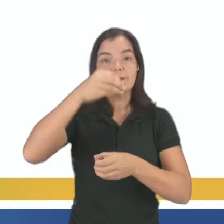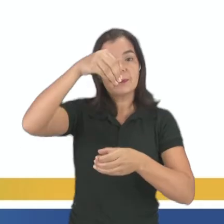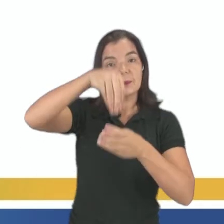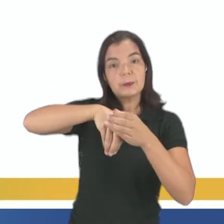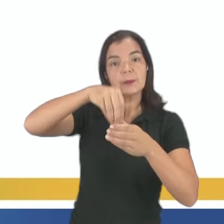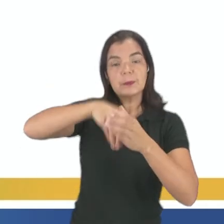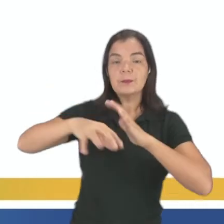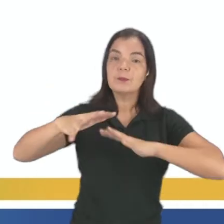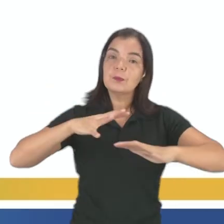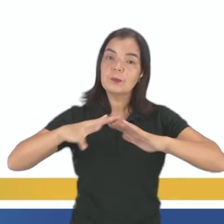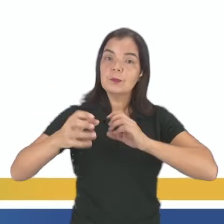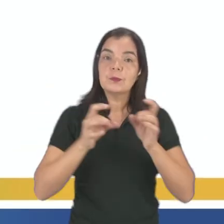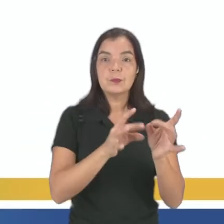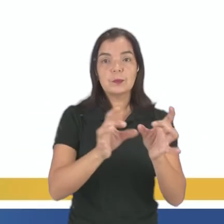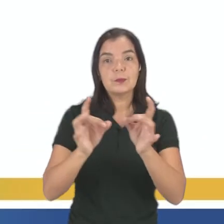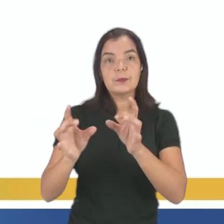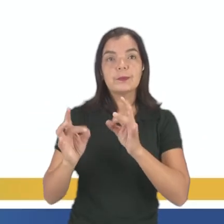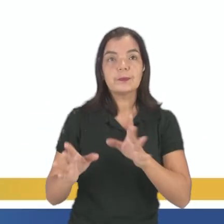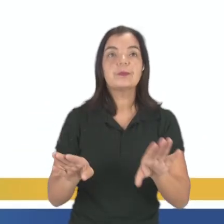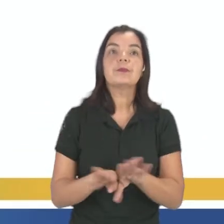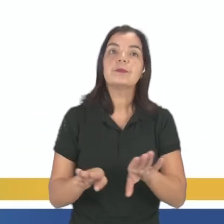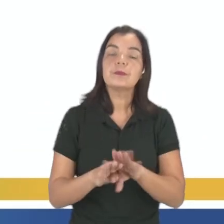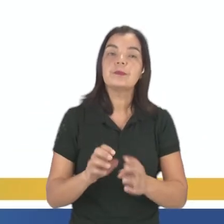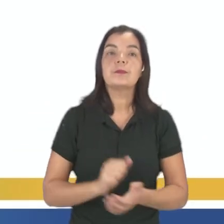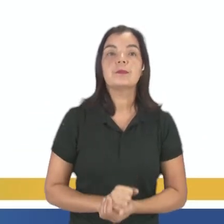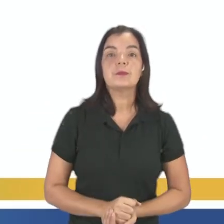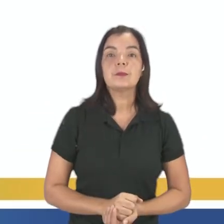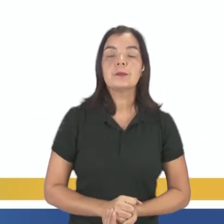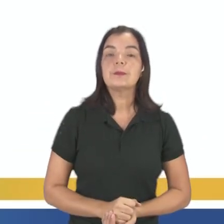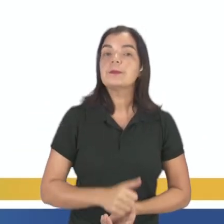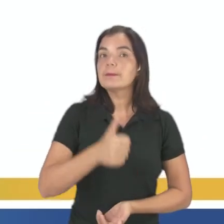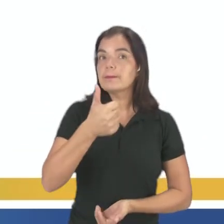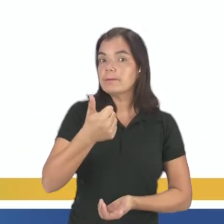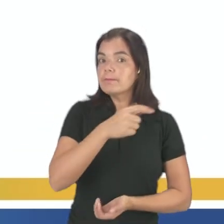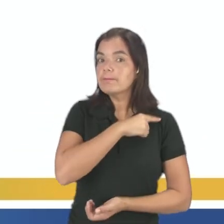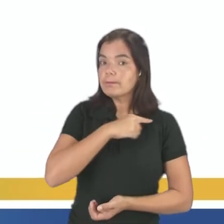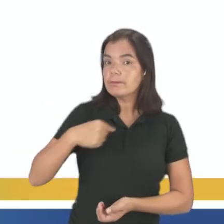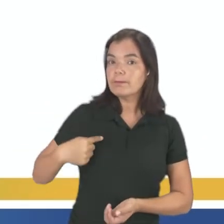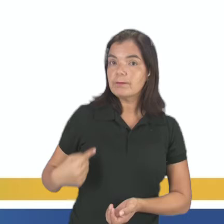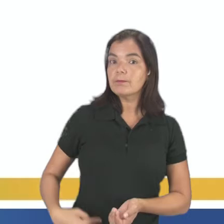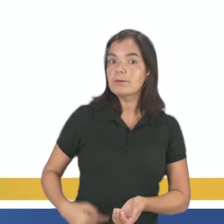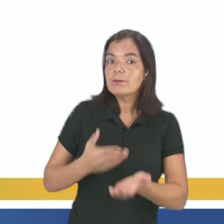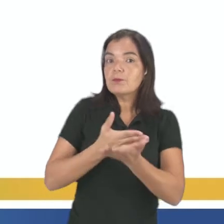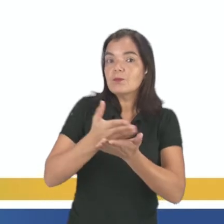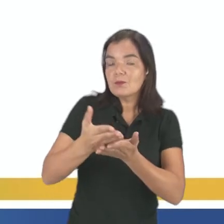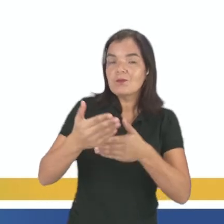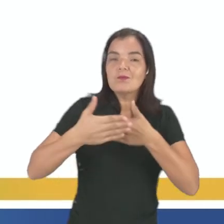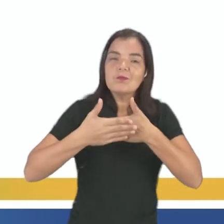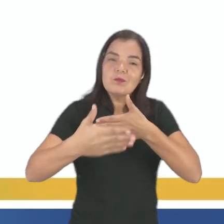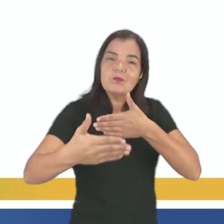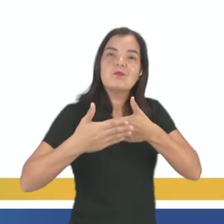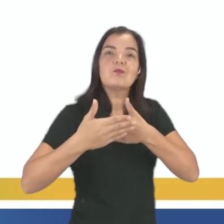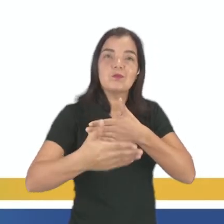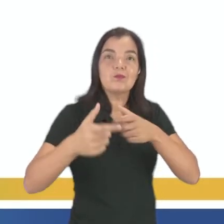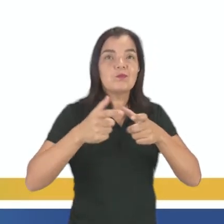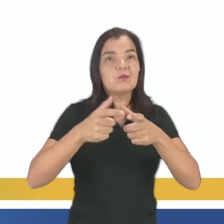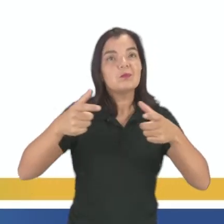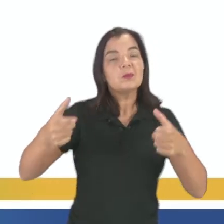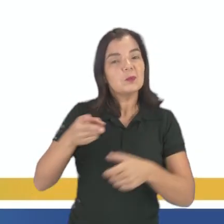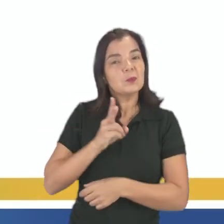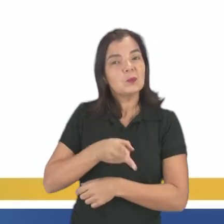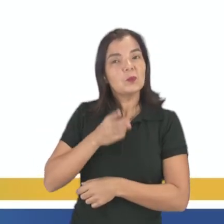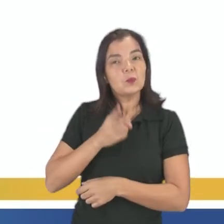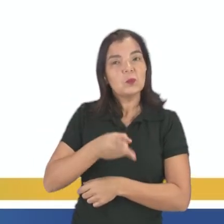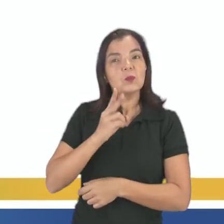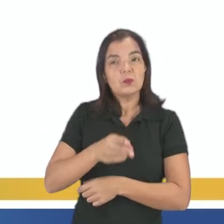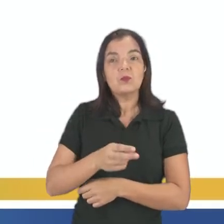dessa dinâmica do mercado, pessoal. E aí... a China, então, ela começa a repercutir, né, perpetuar aí